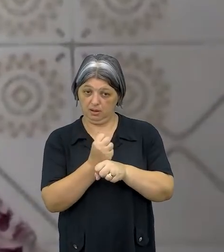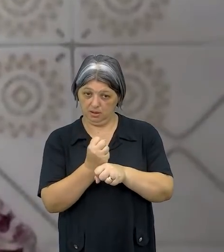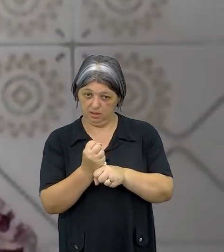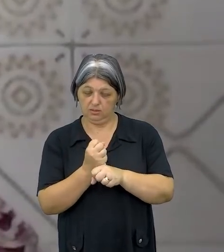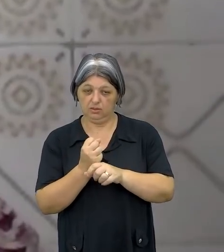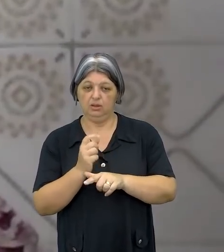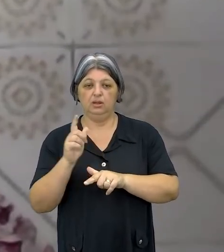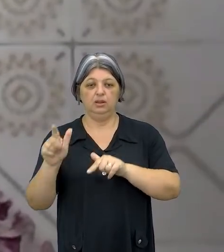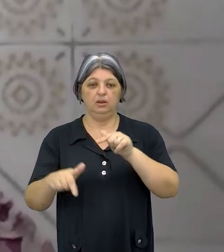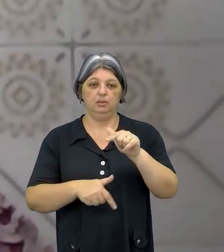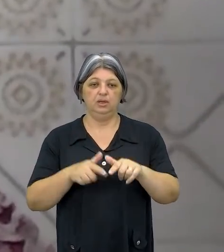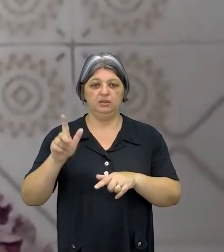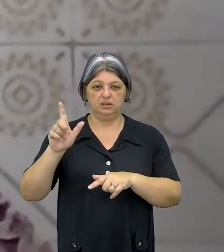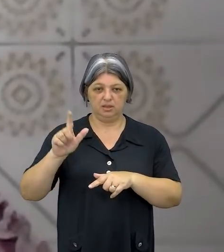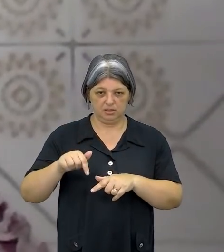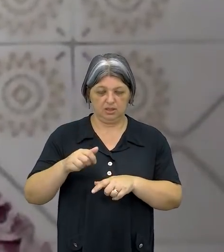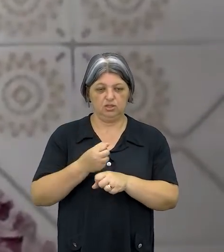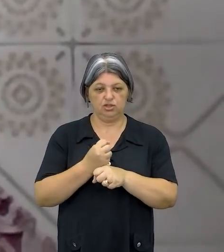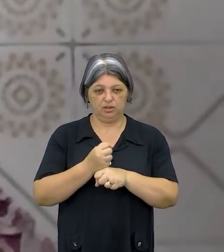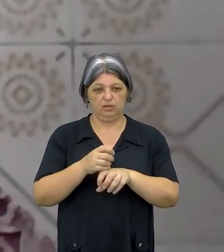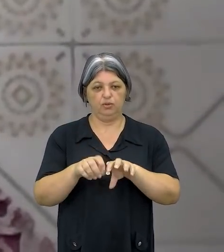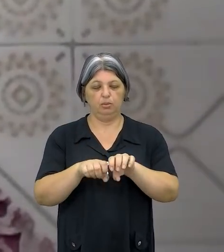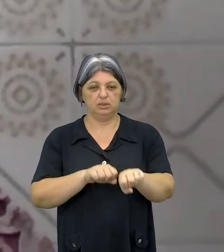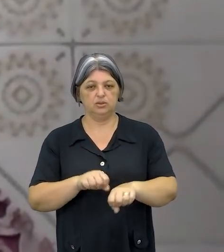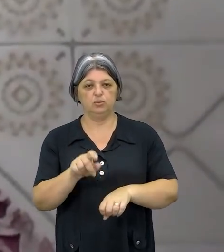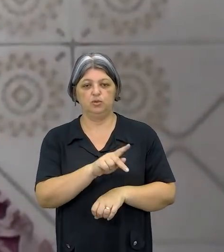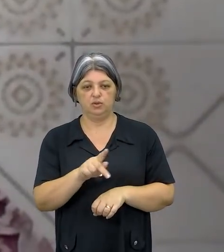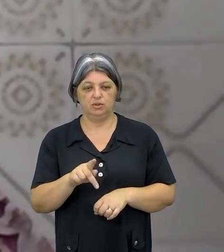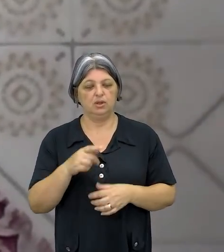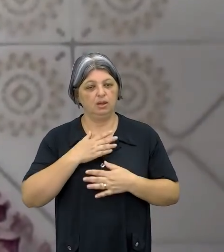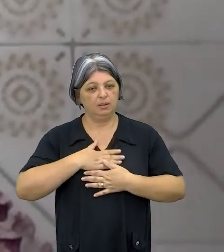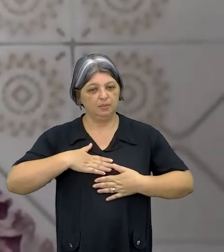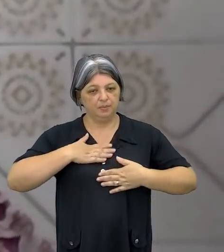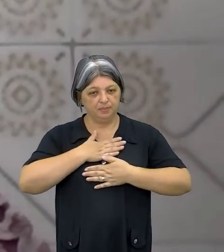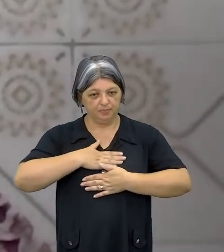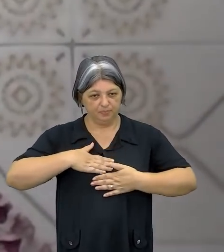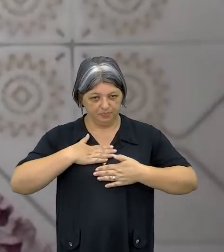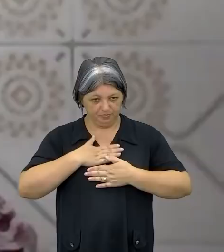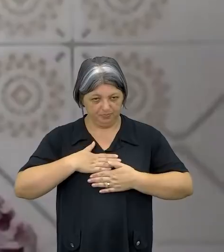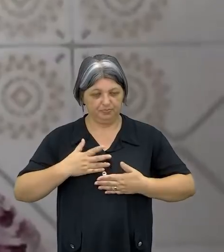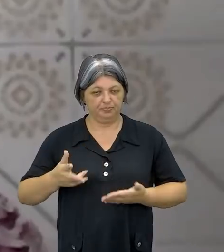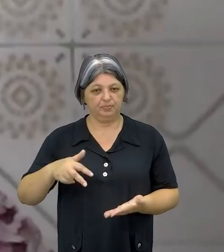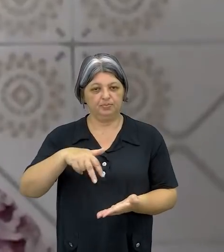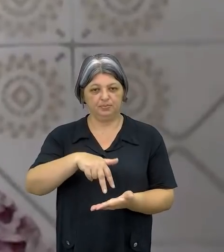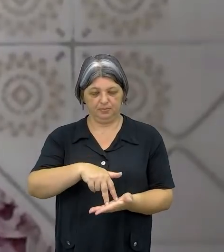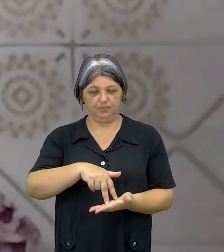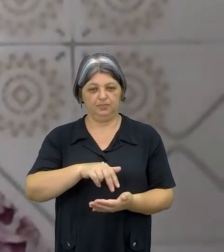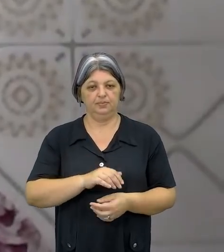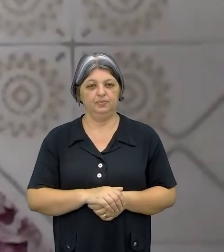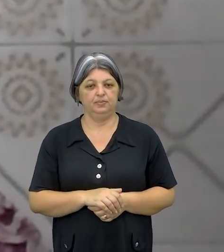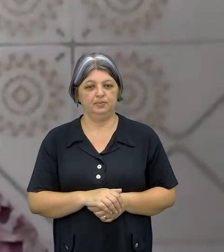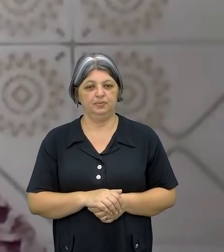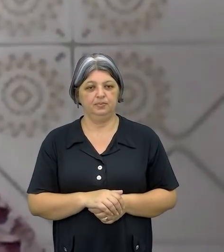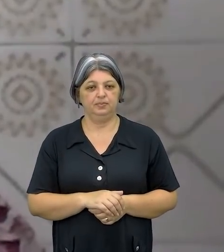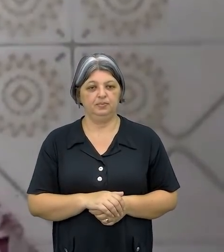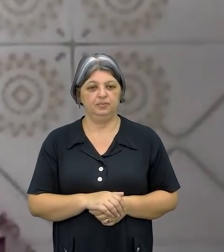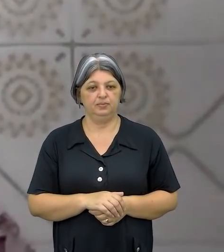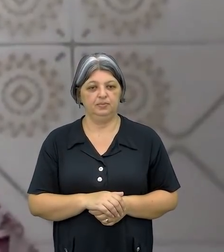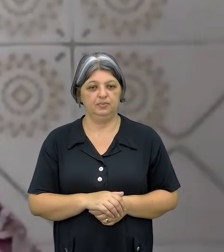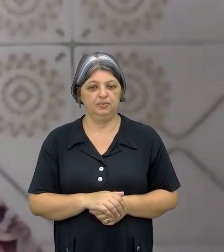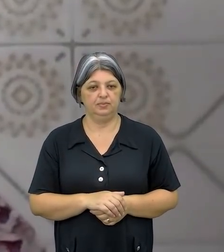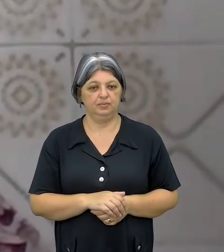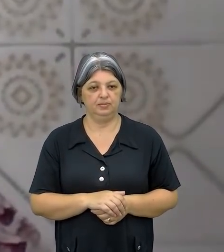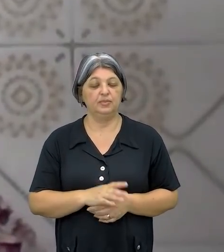anos com a formação de professores, e é um prazer muito grande estar com vocês aqui para mais